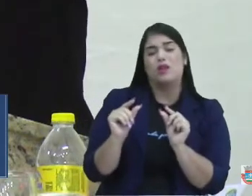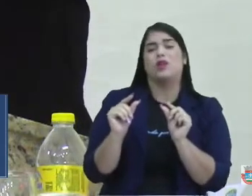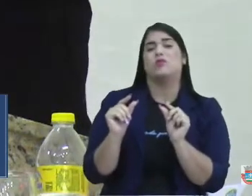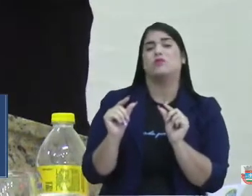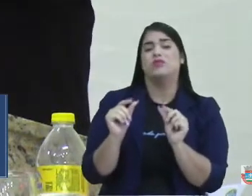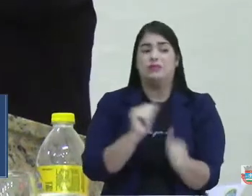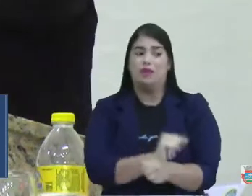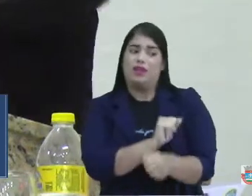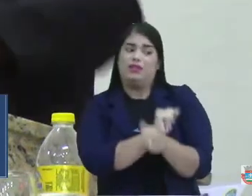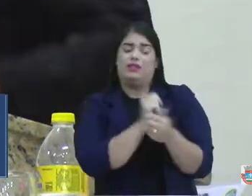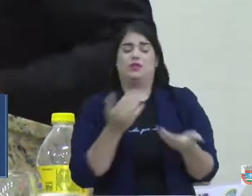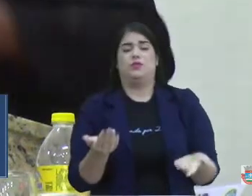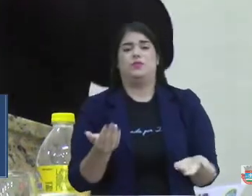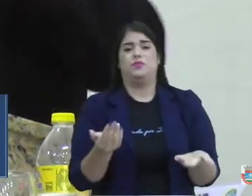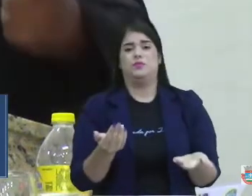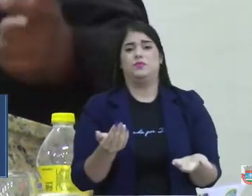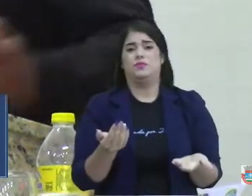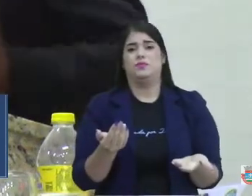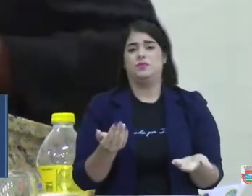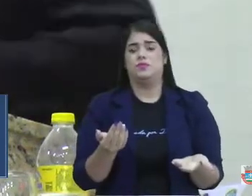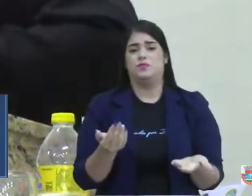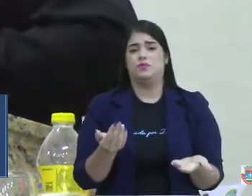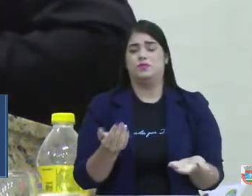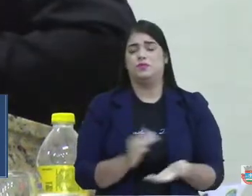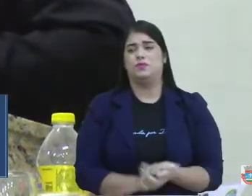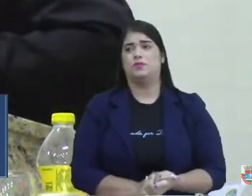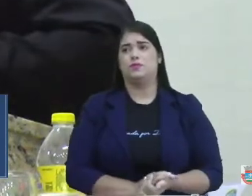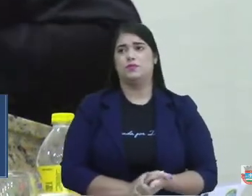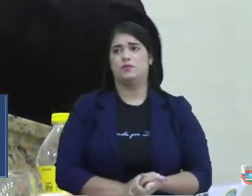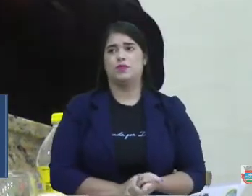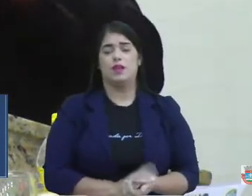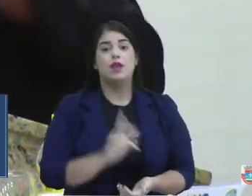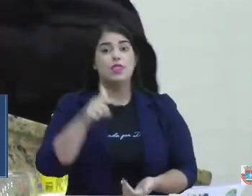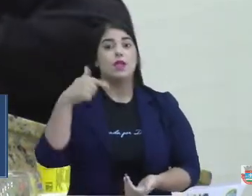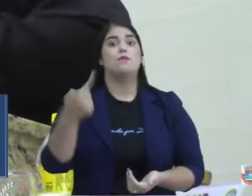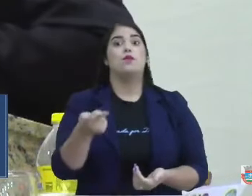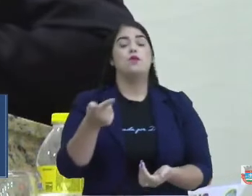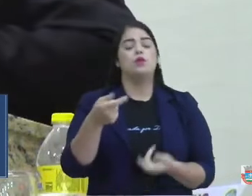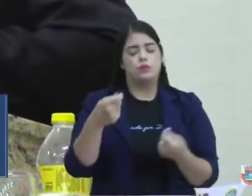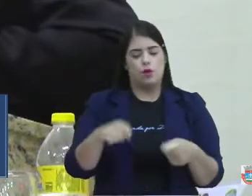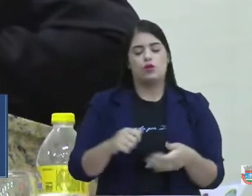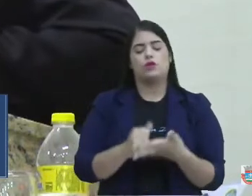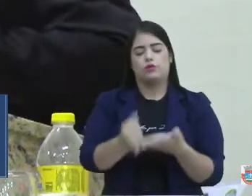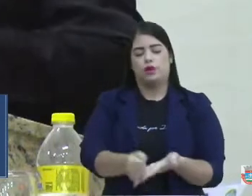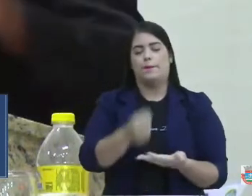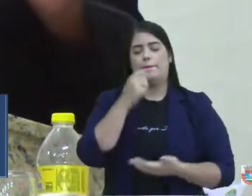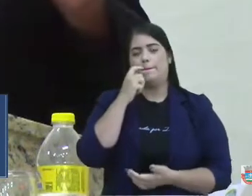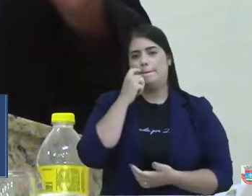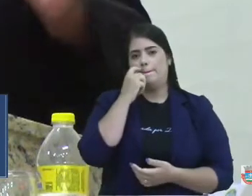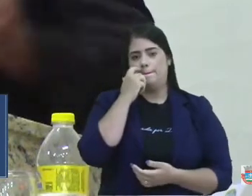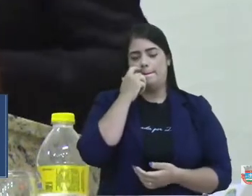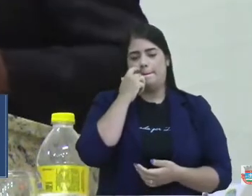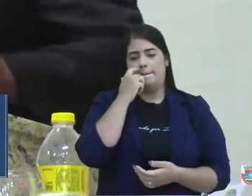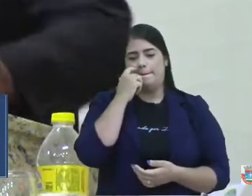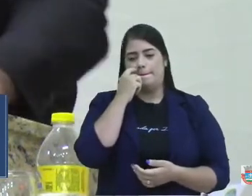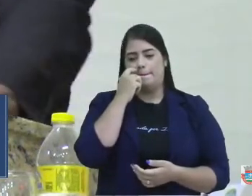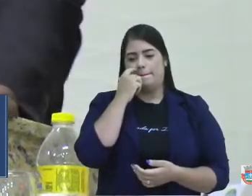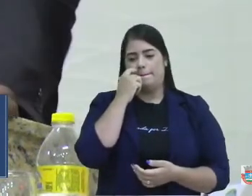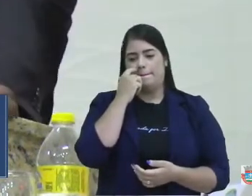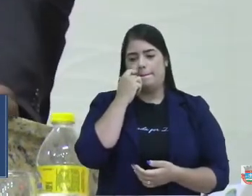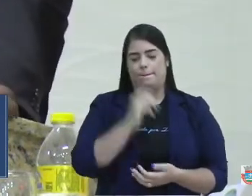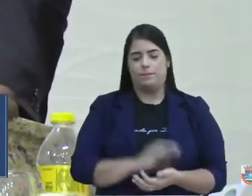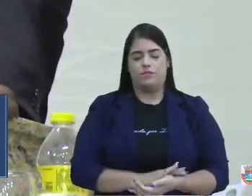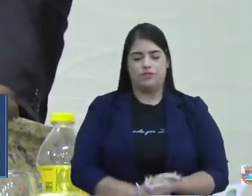a gente está arando do pequeno. Se sobrar, a gente faz depois. Mas primeiro o pequeno. Comigo funciona dessa